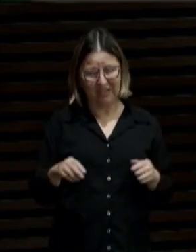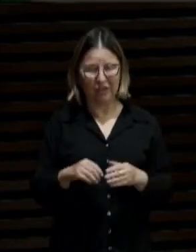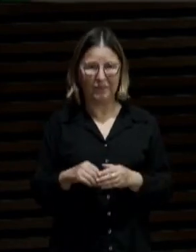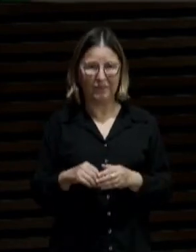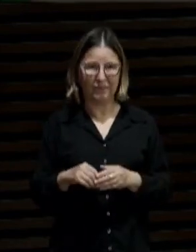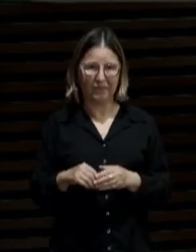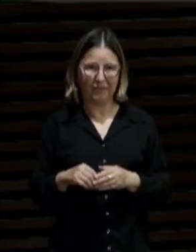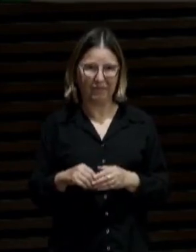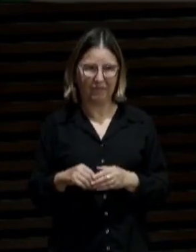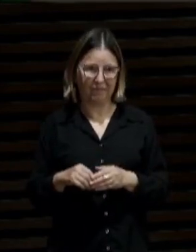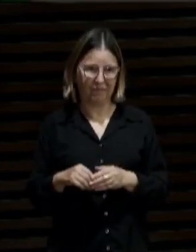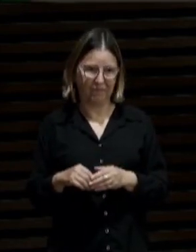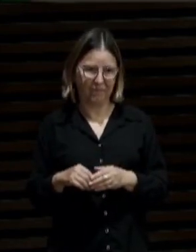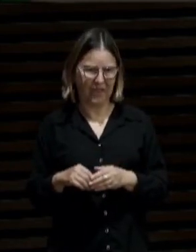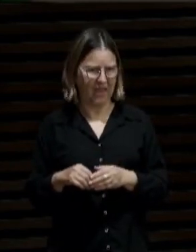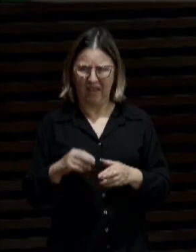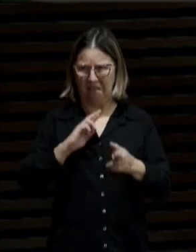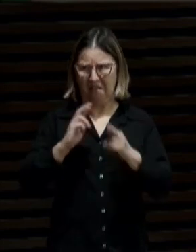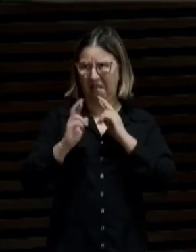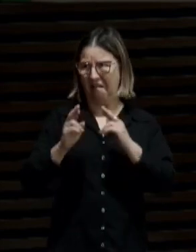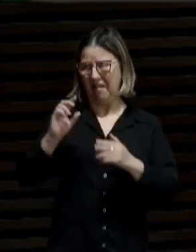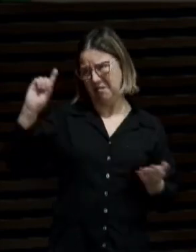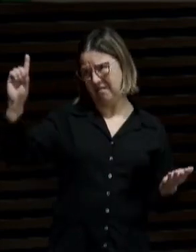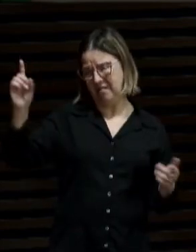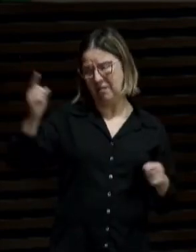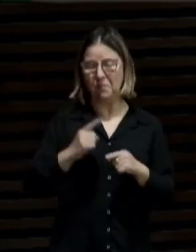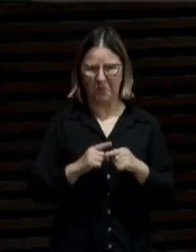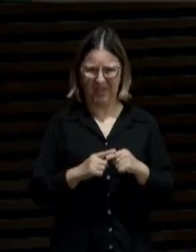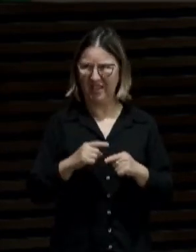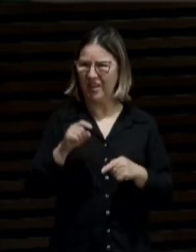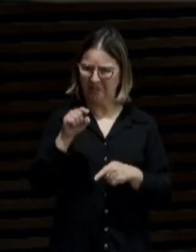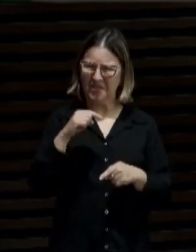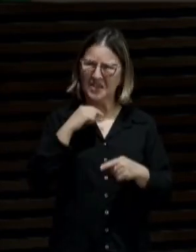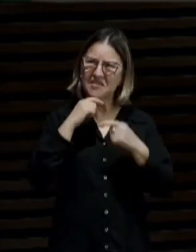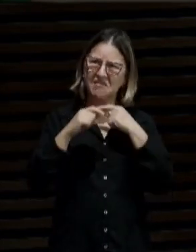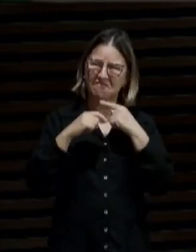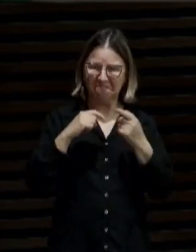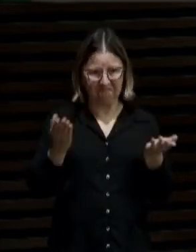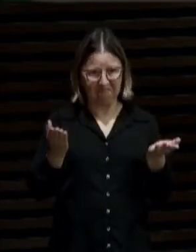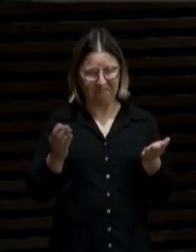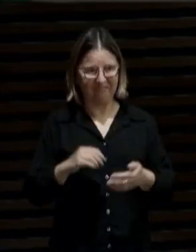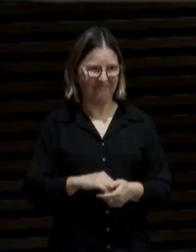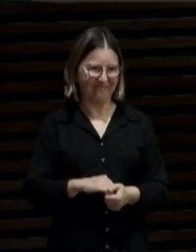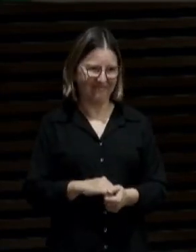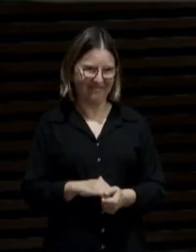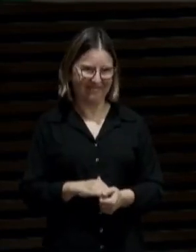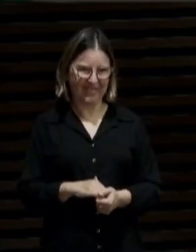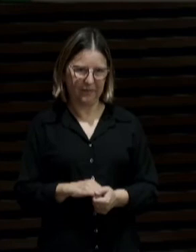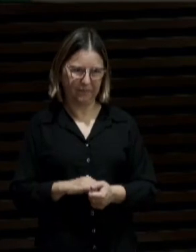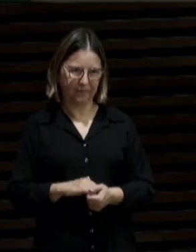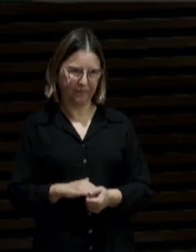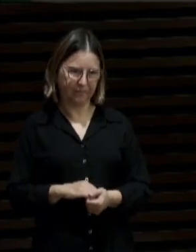com Deus, você vai reclamar para Deus. Você está duvidando que Ele é soberano? A diferença entre murmurar, você ficar reclamando para os outros,